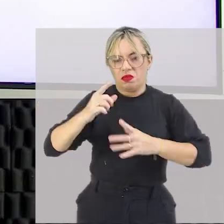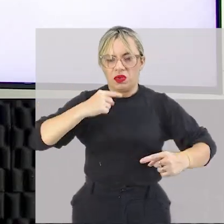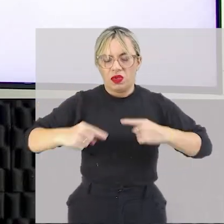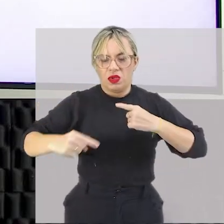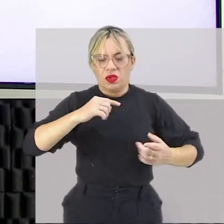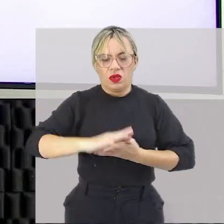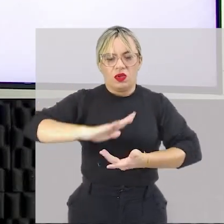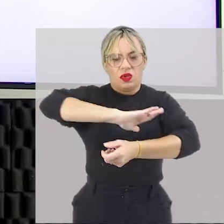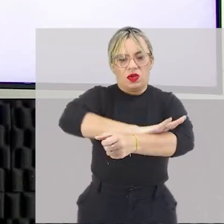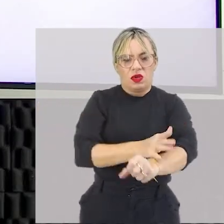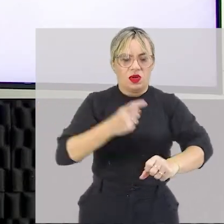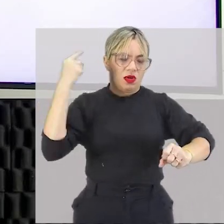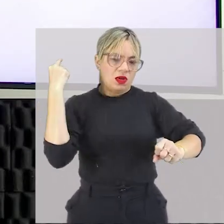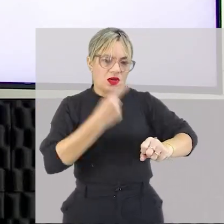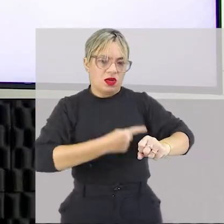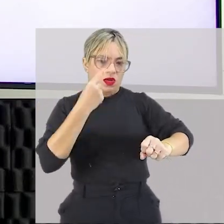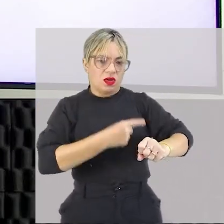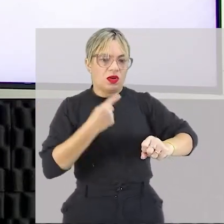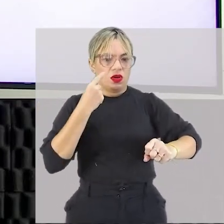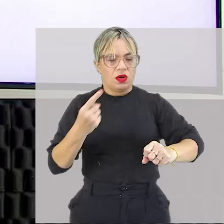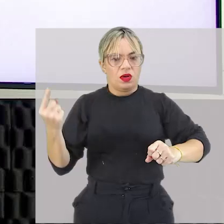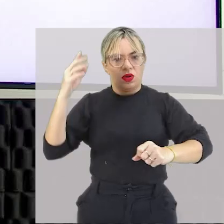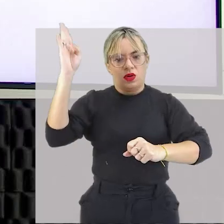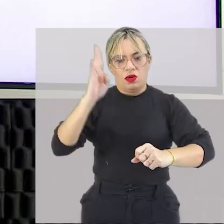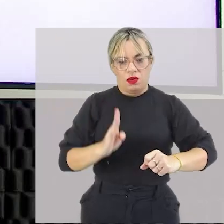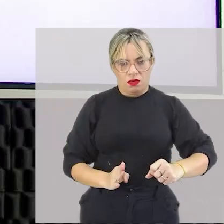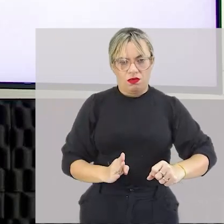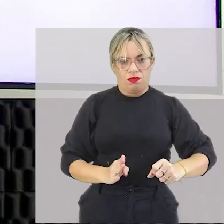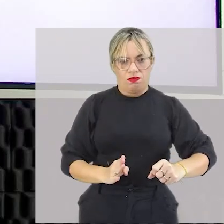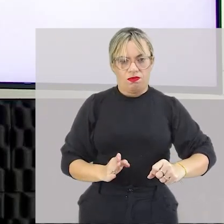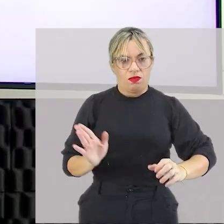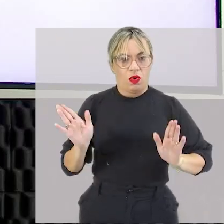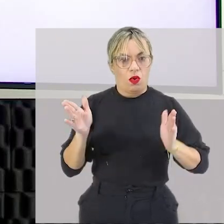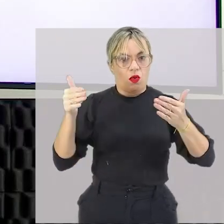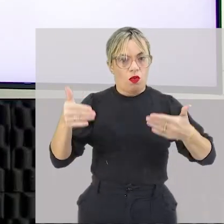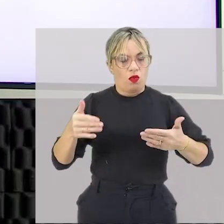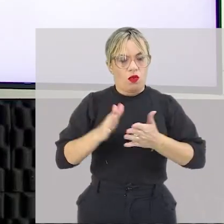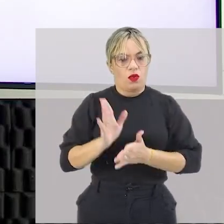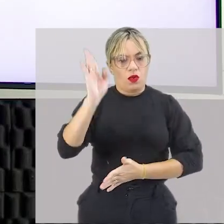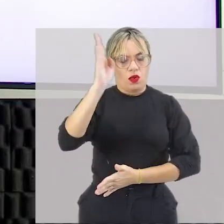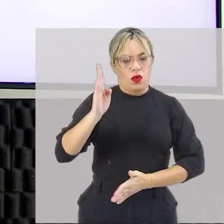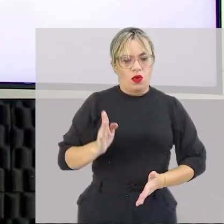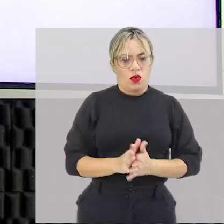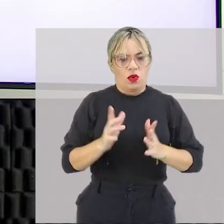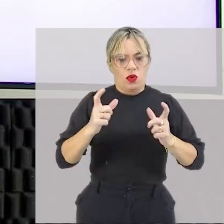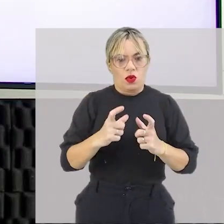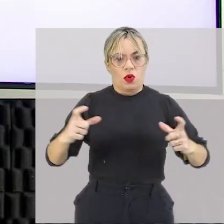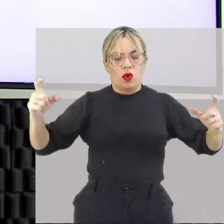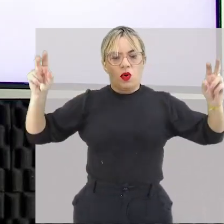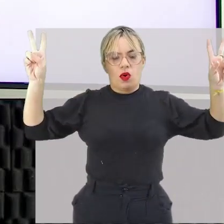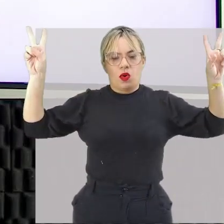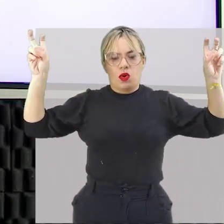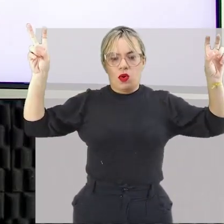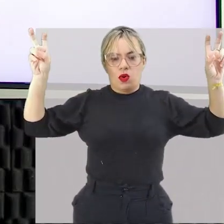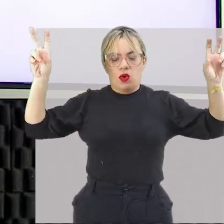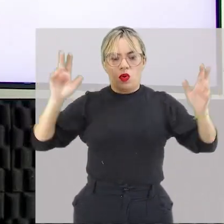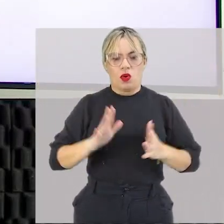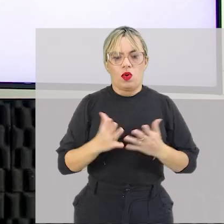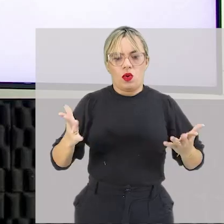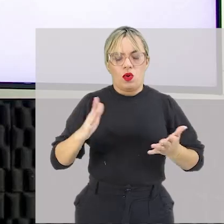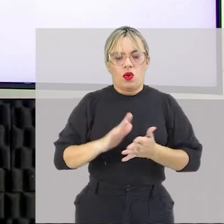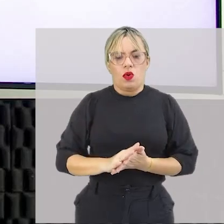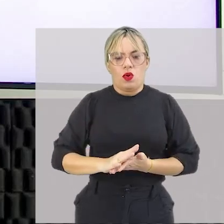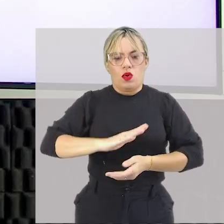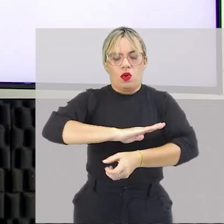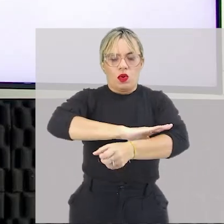políticas antirracismo no Brasil. Opa, ele está trazendo para o Brasil agora. Então ele pegou um tema que era geral, o racismo institucional,